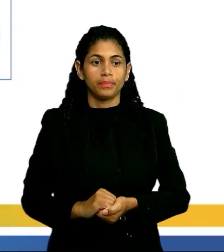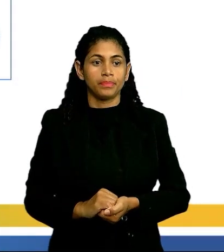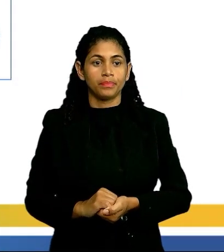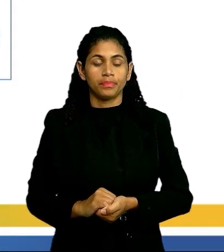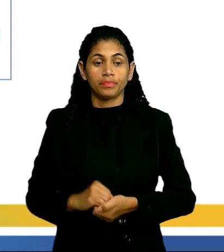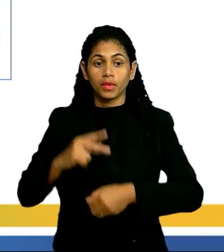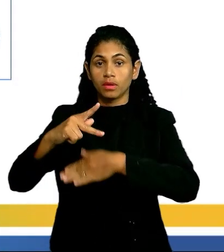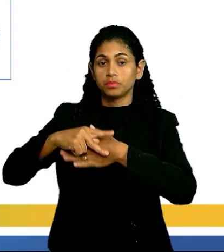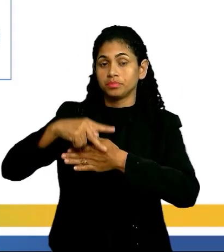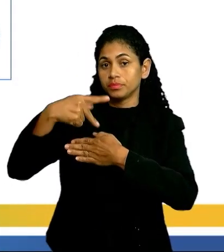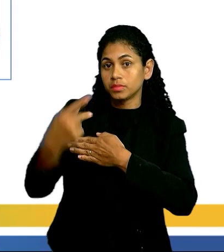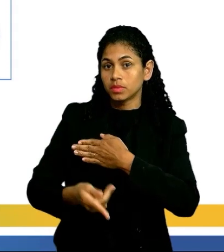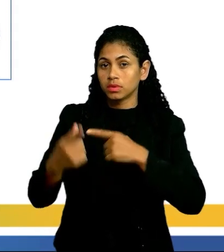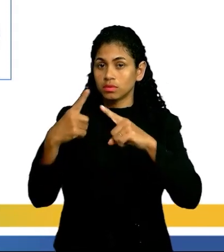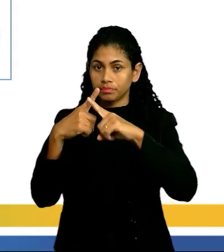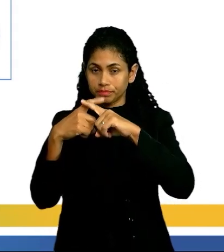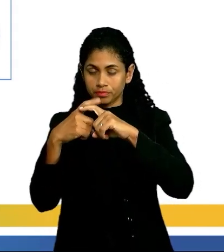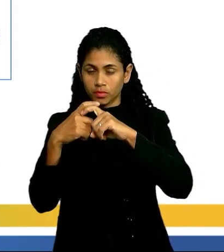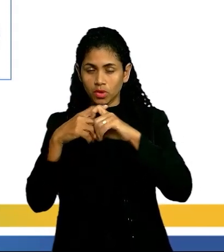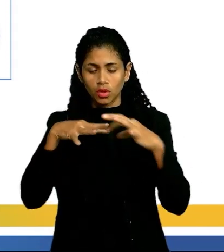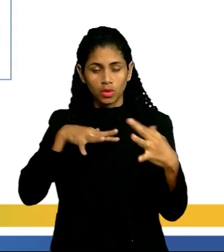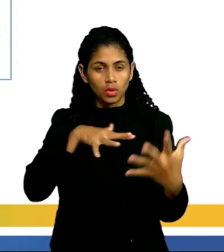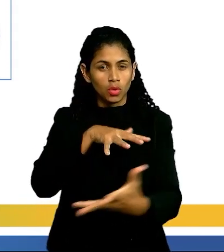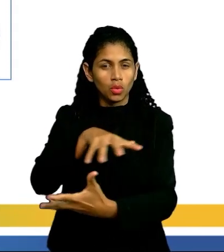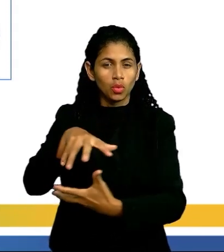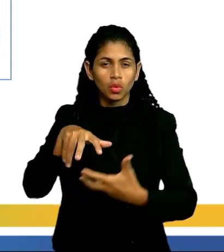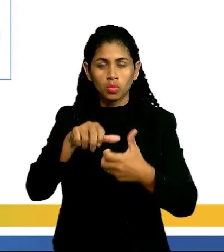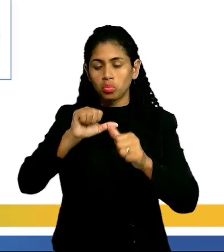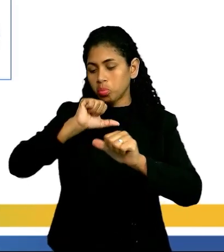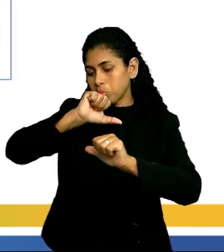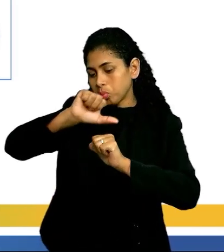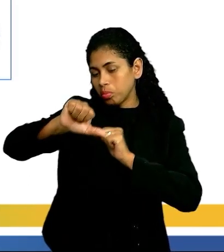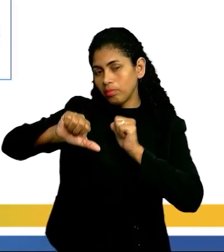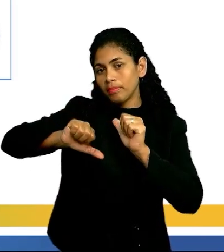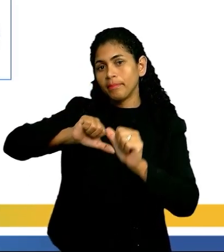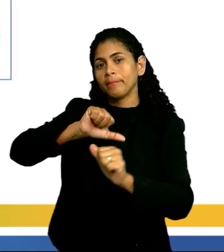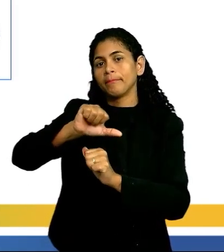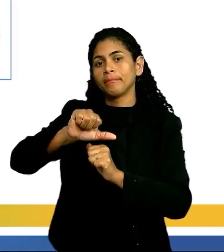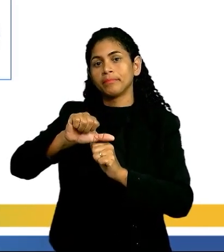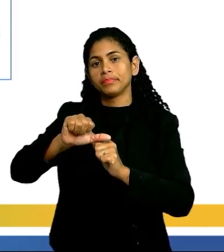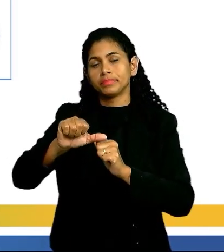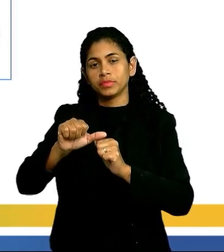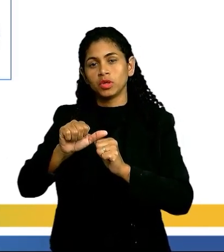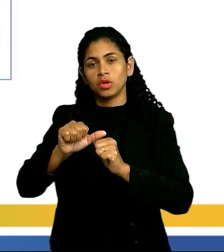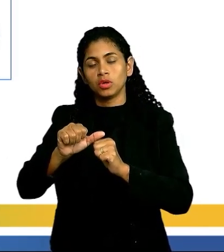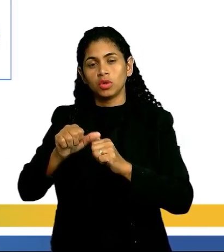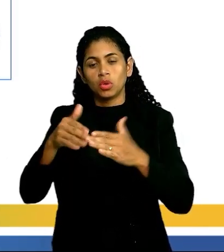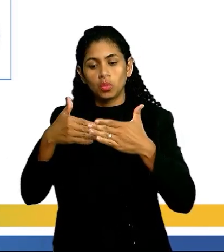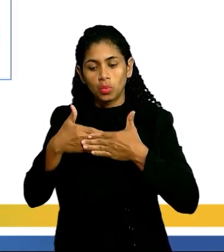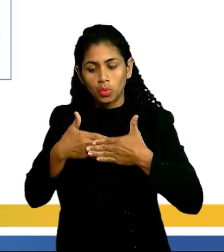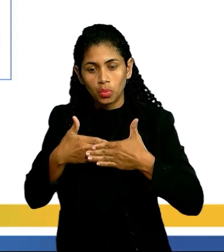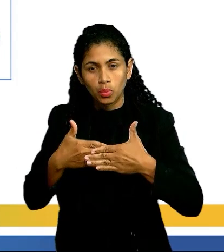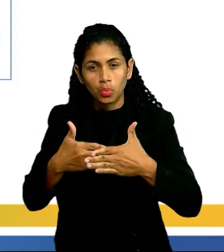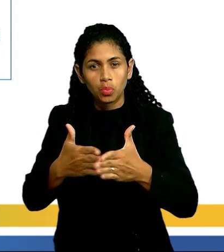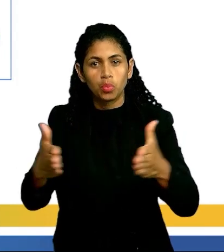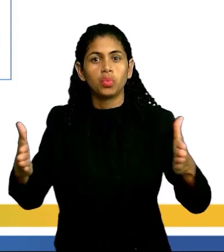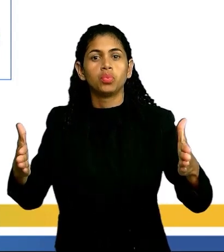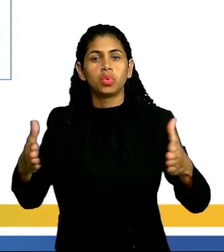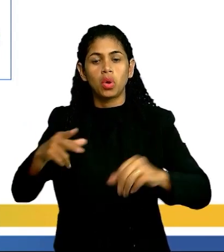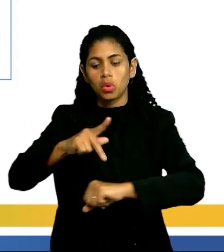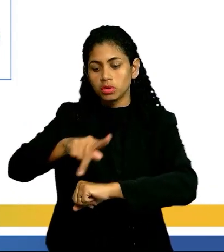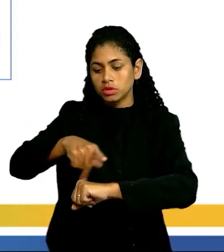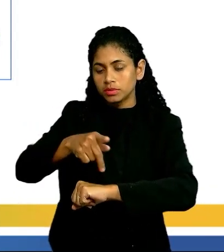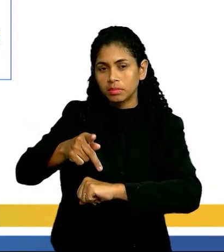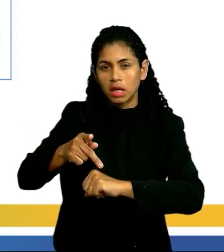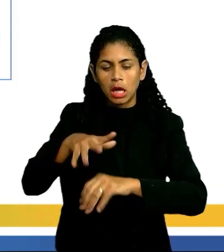Como consequência do nazismo, né, o mundo vai estar mudando, né? As fronteiras vão estar sendo invadidas tanto pelo